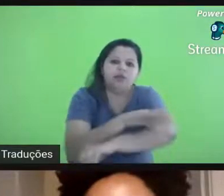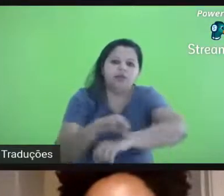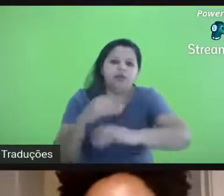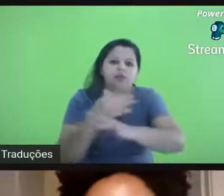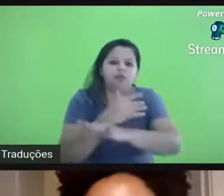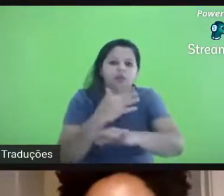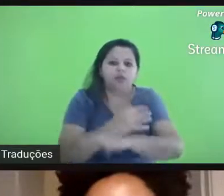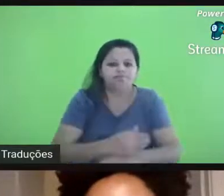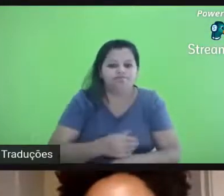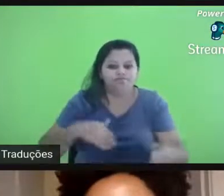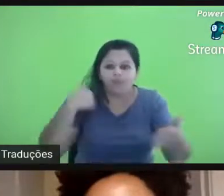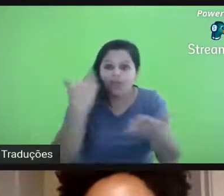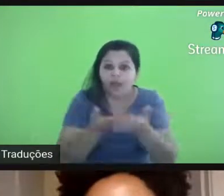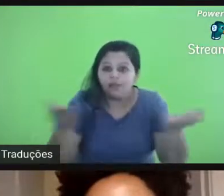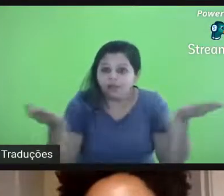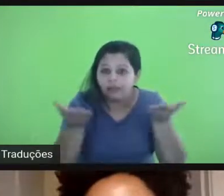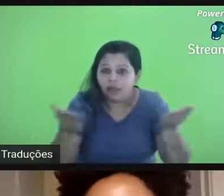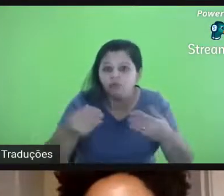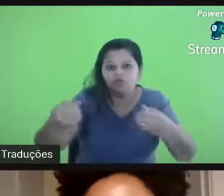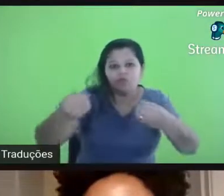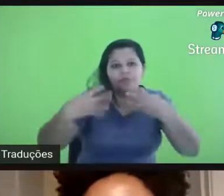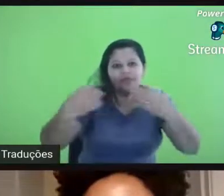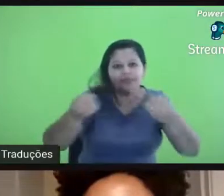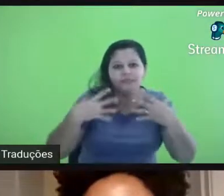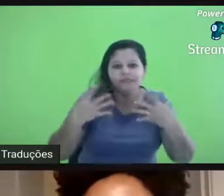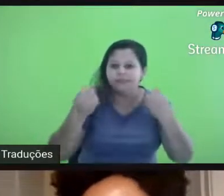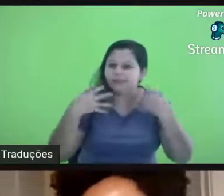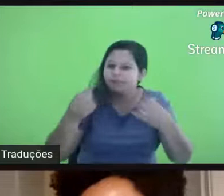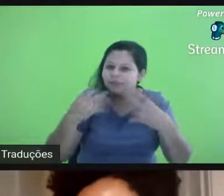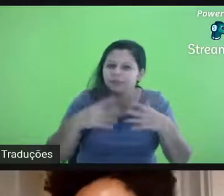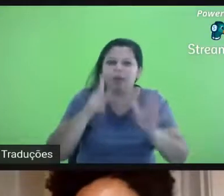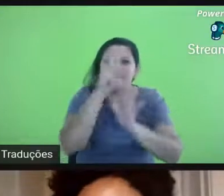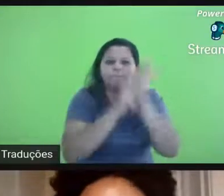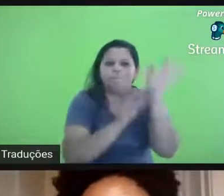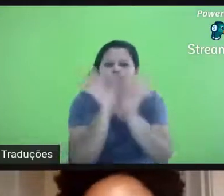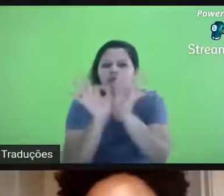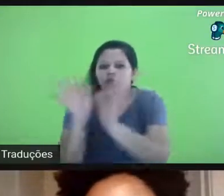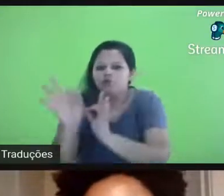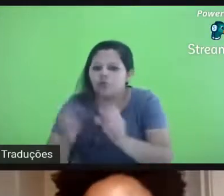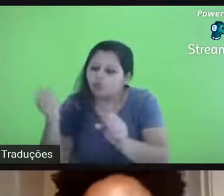me ensina muito sobre construção, sobre projeto, eu aprendo demais